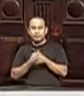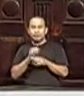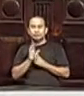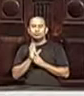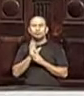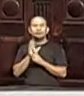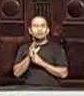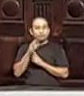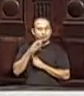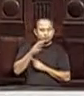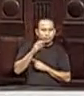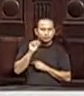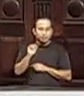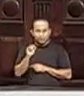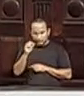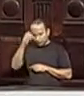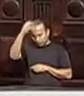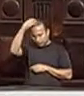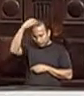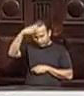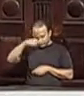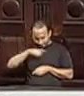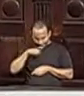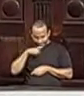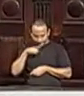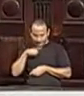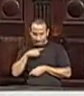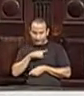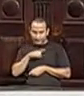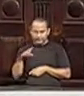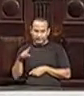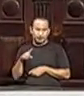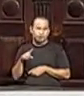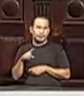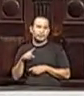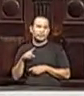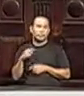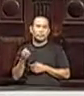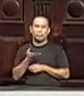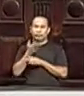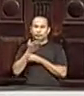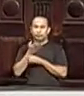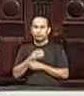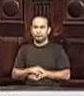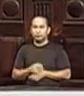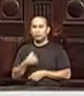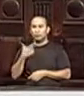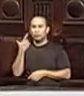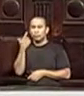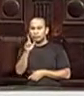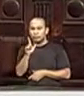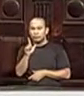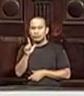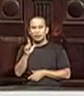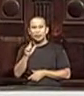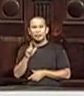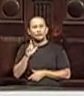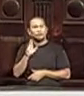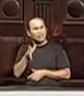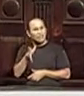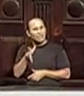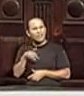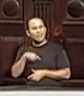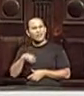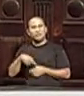que são fraudadores por excelência e não empreendedores. E uma outra legislação que já avançou em